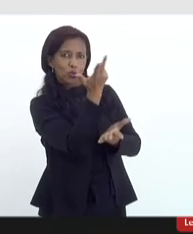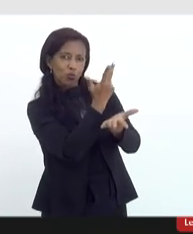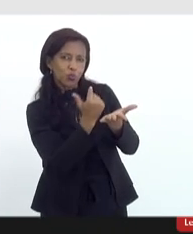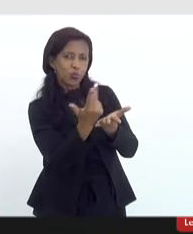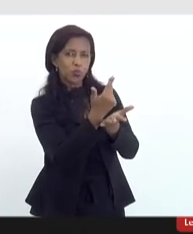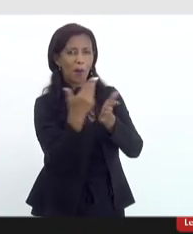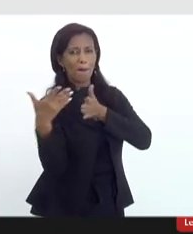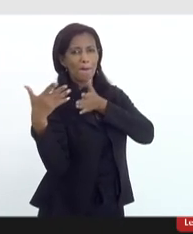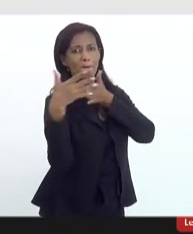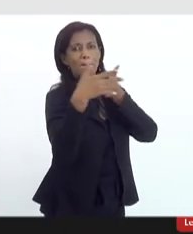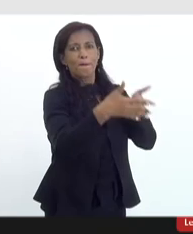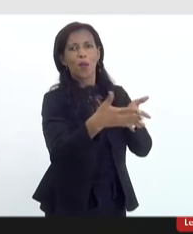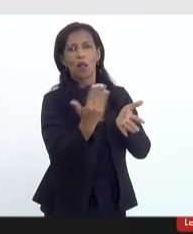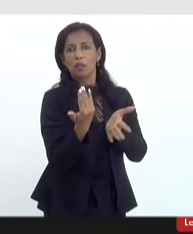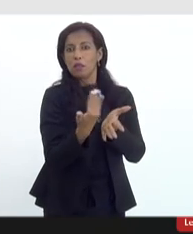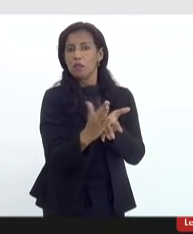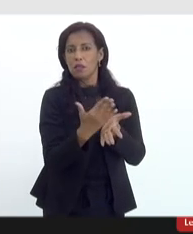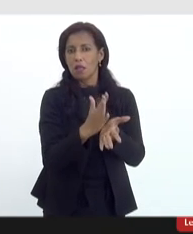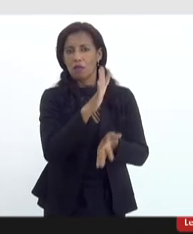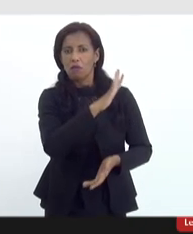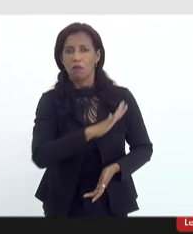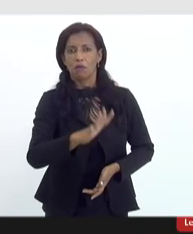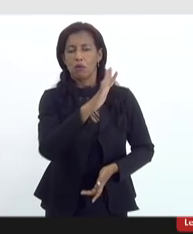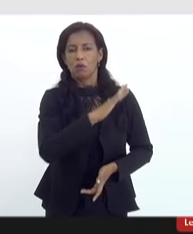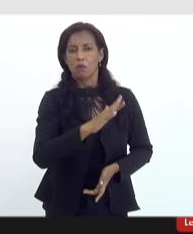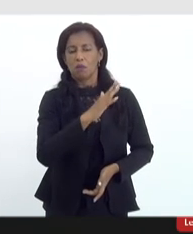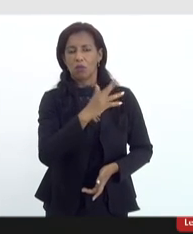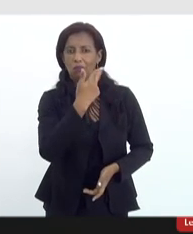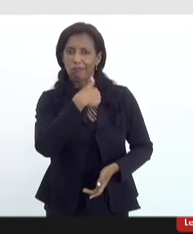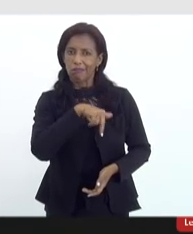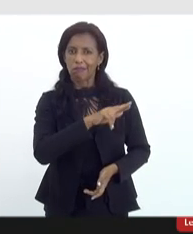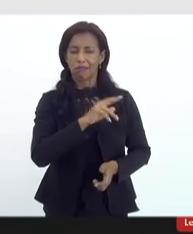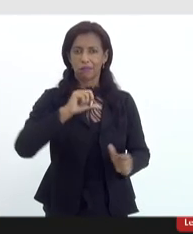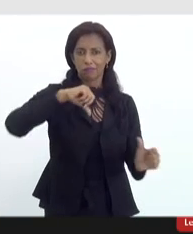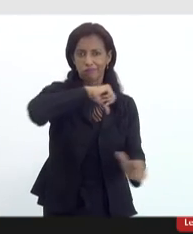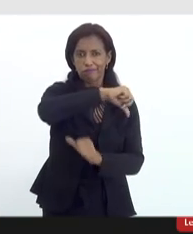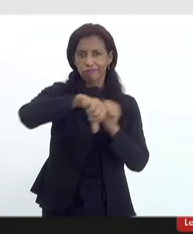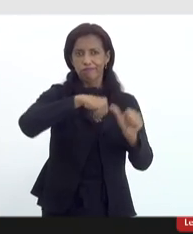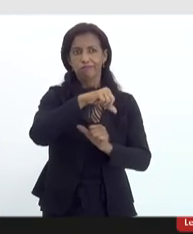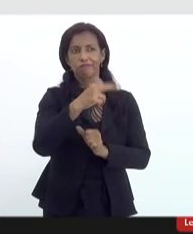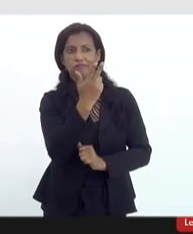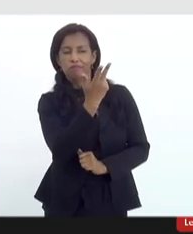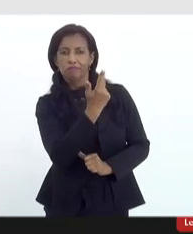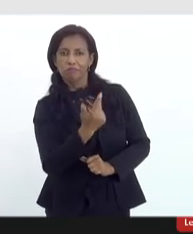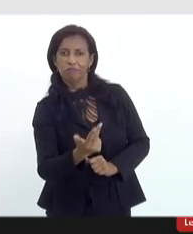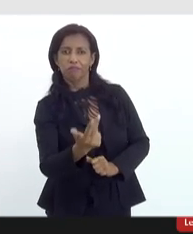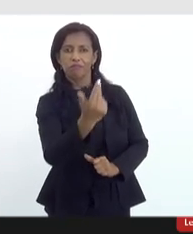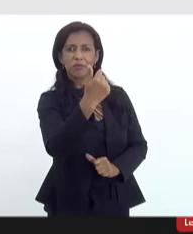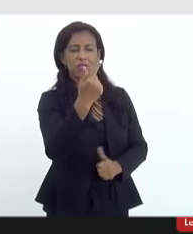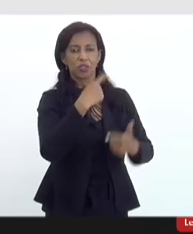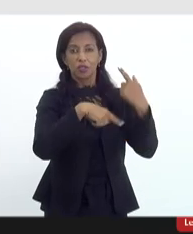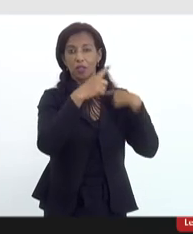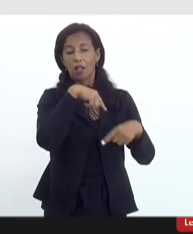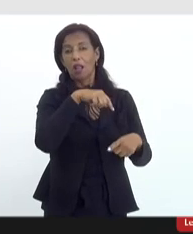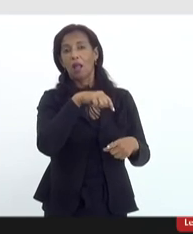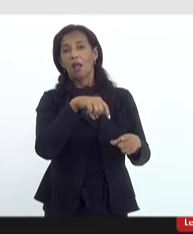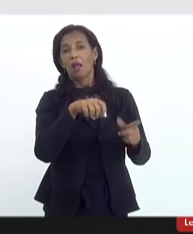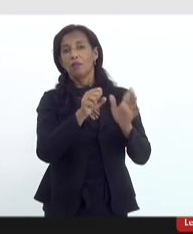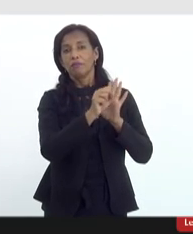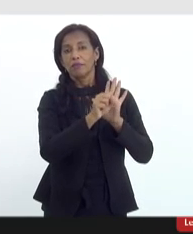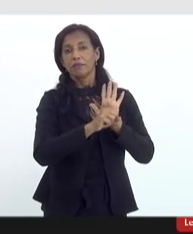outras referências que não tem nada a ver com aquele universo religioso, na verdade retomando pinturas que eram lá do início da década de